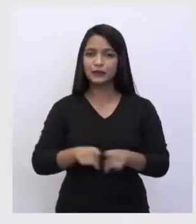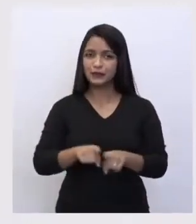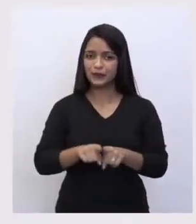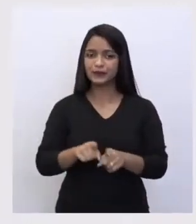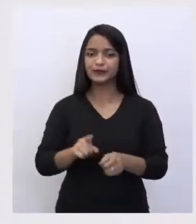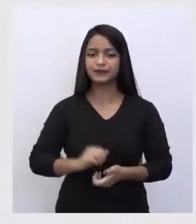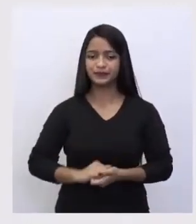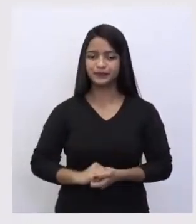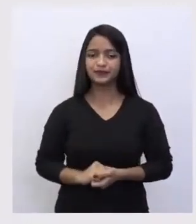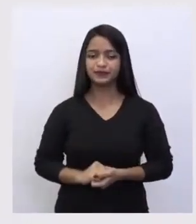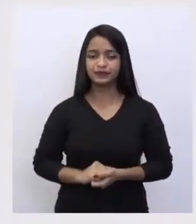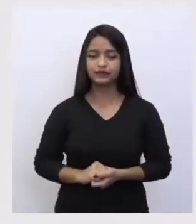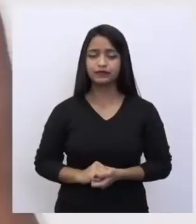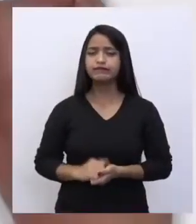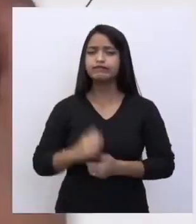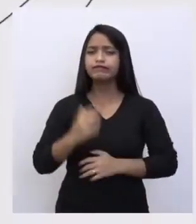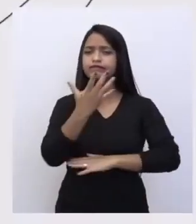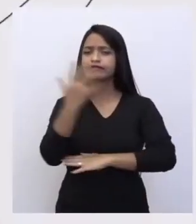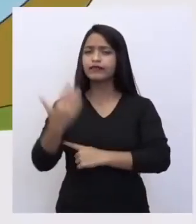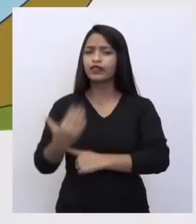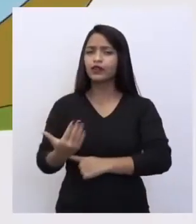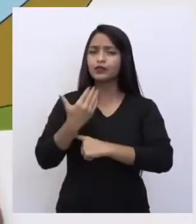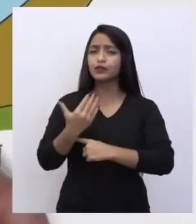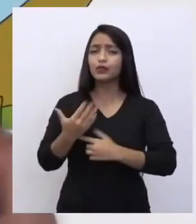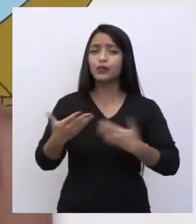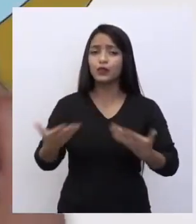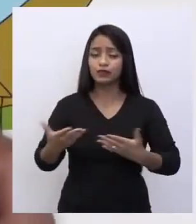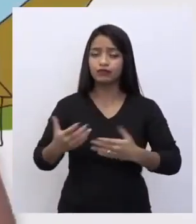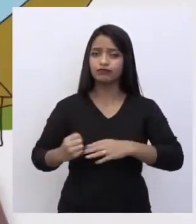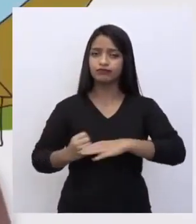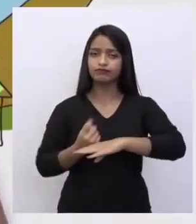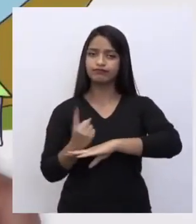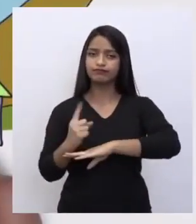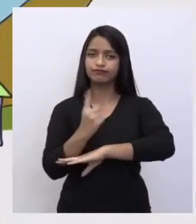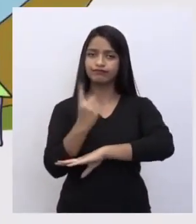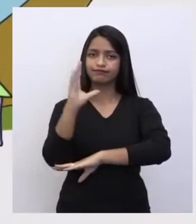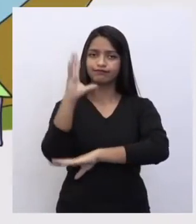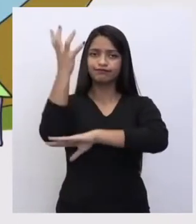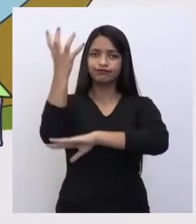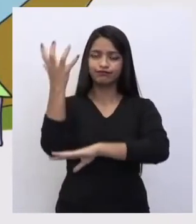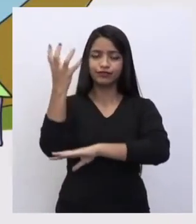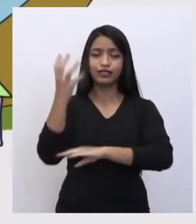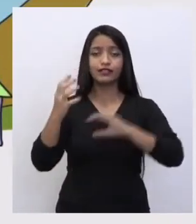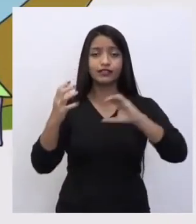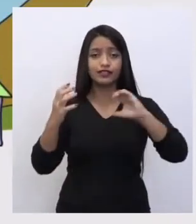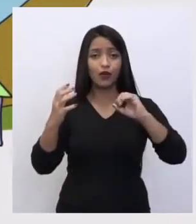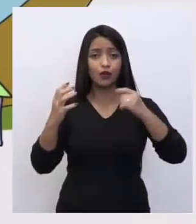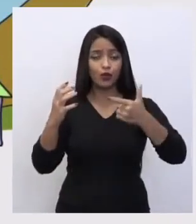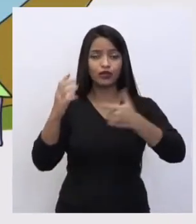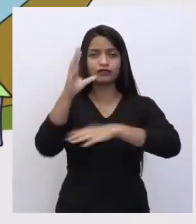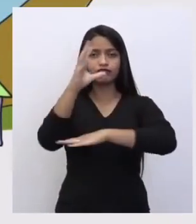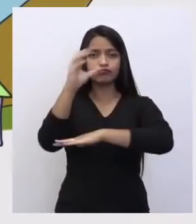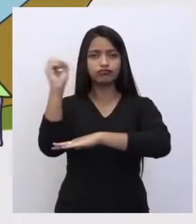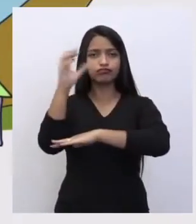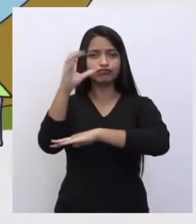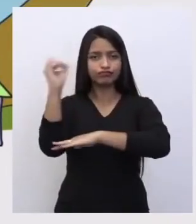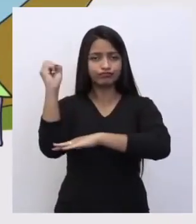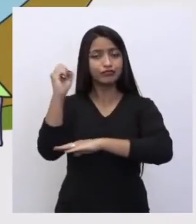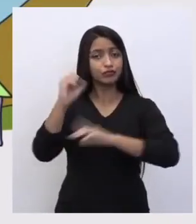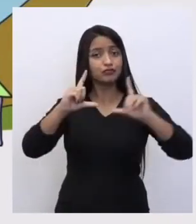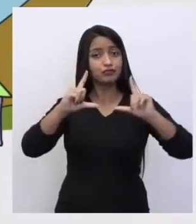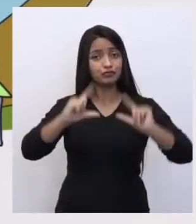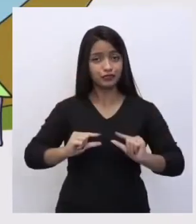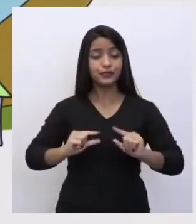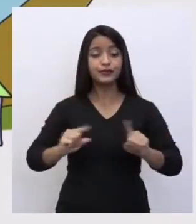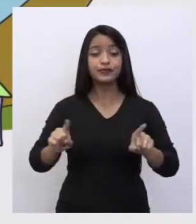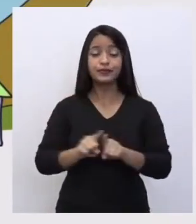Quando faz crescer vegetação e retira CO2 da atmosfera, ou mantém a qualidade do solo, evitando que a erosão coloque em risco